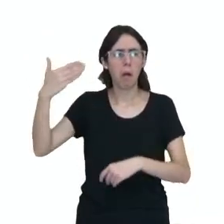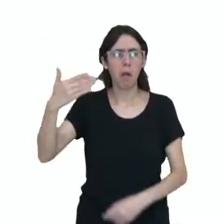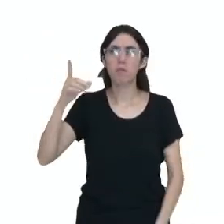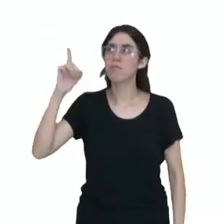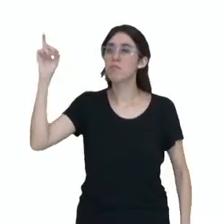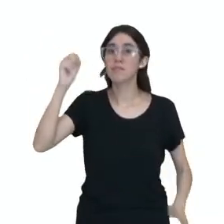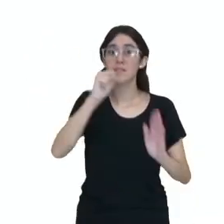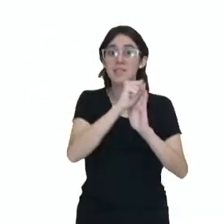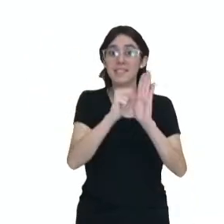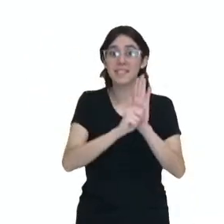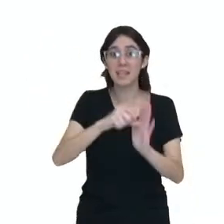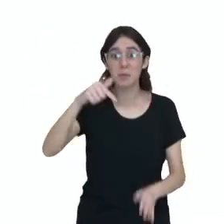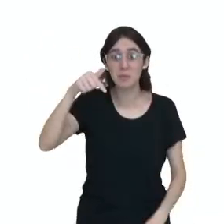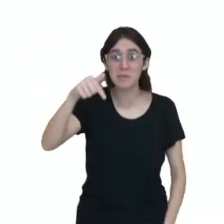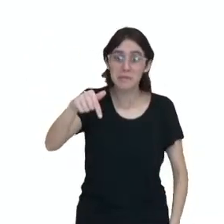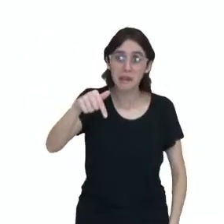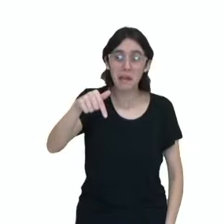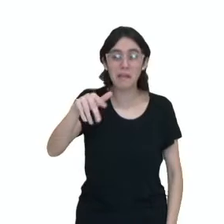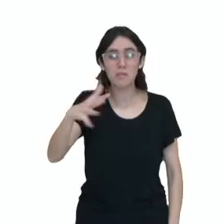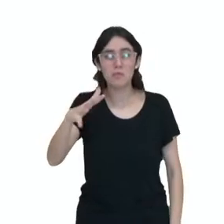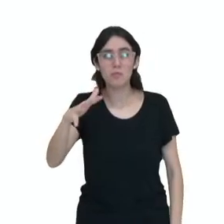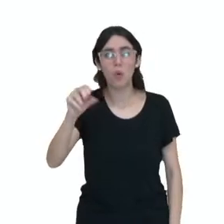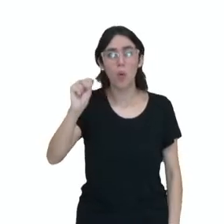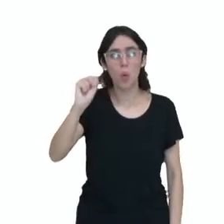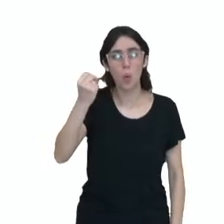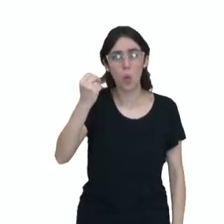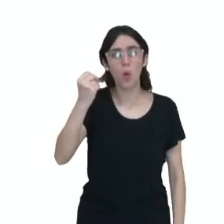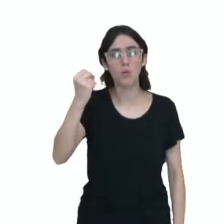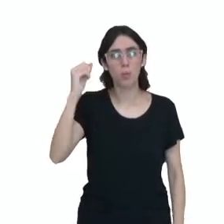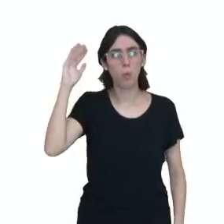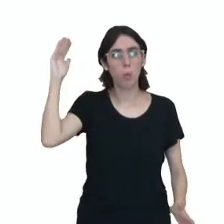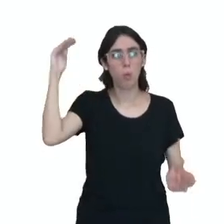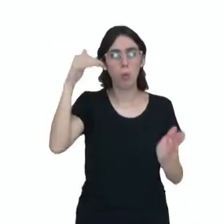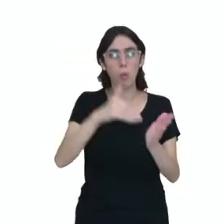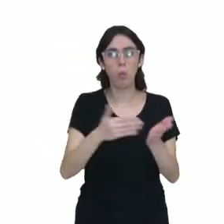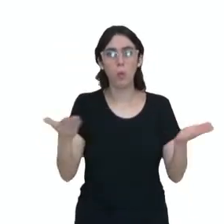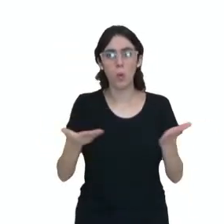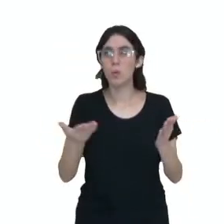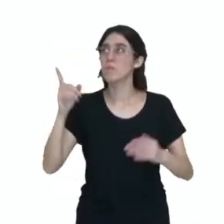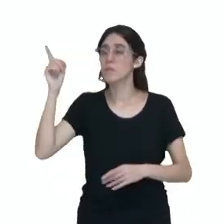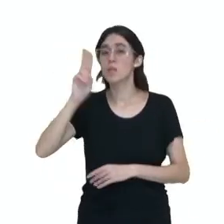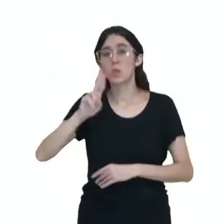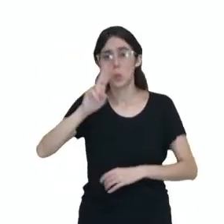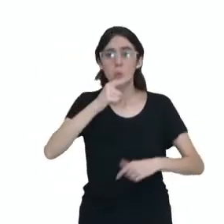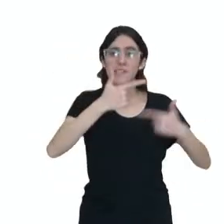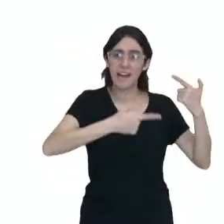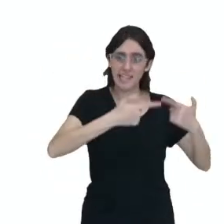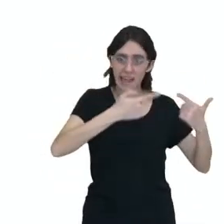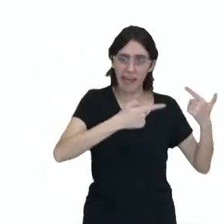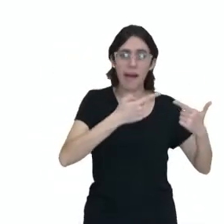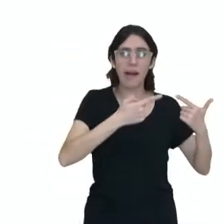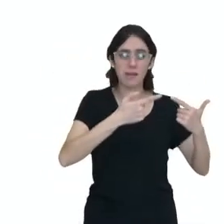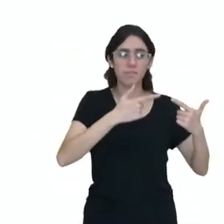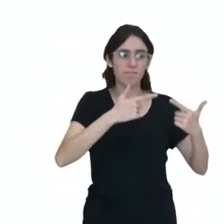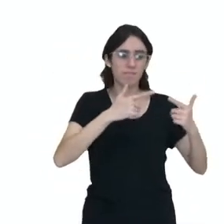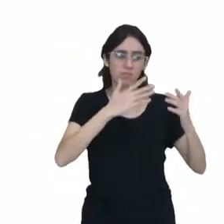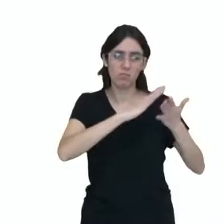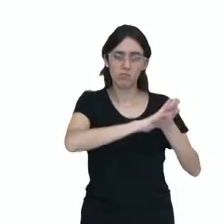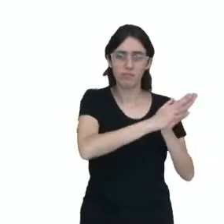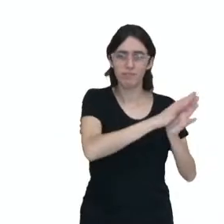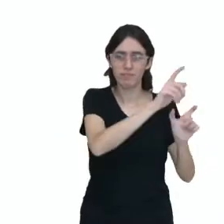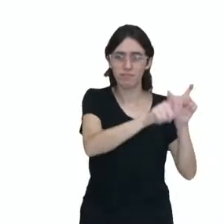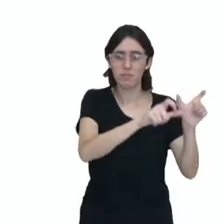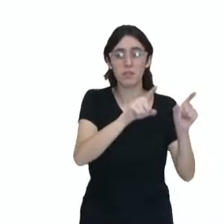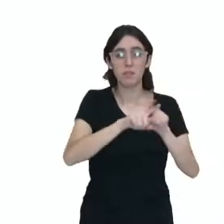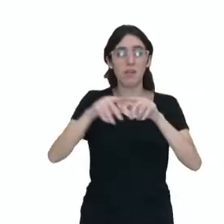século 7, século 8, ok? E ao mesmo tempo que ela servia para a guerra, servia também para a agricultura. Me chama muita